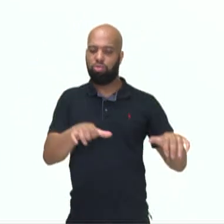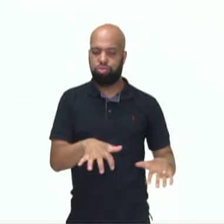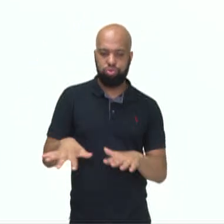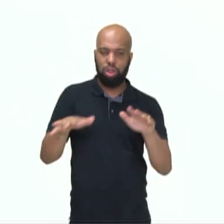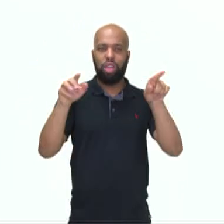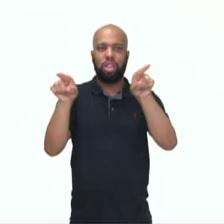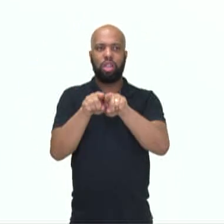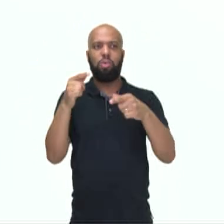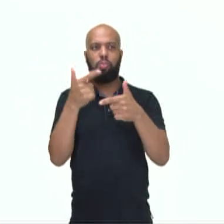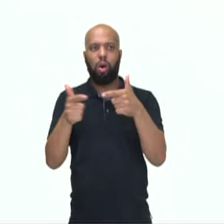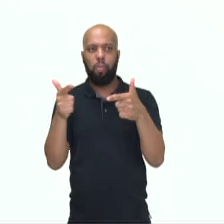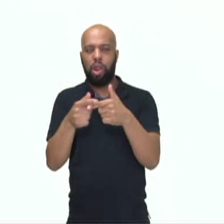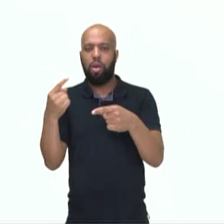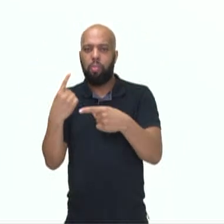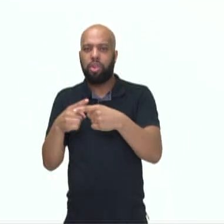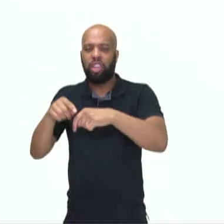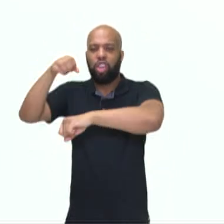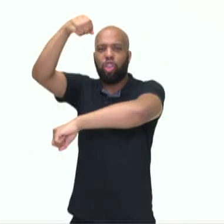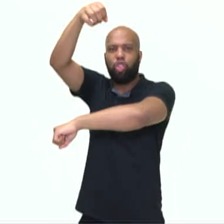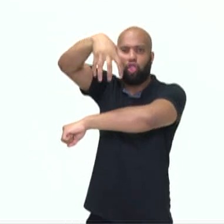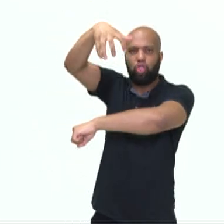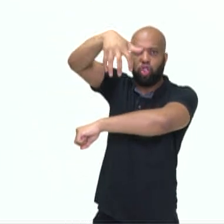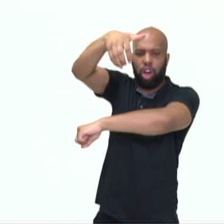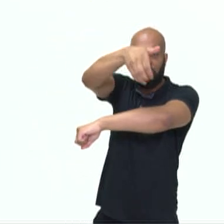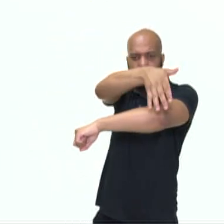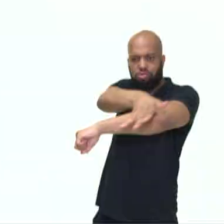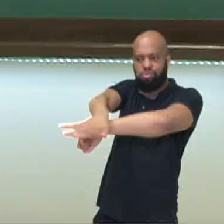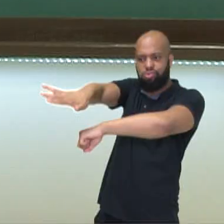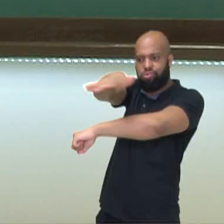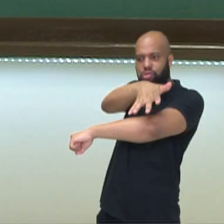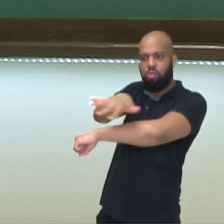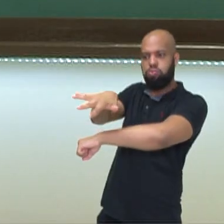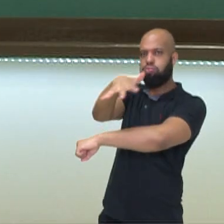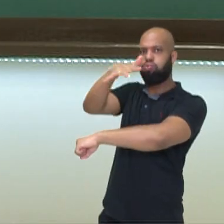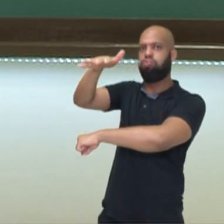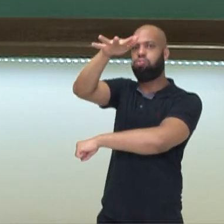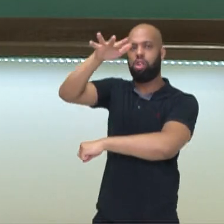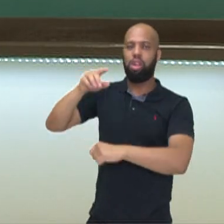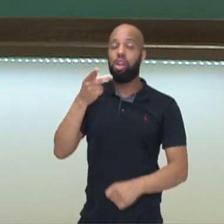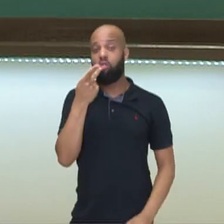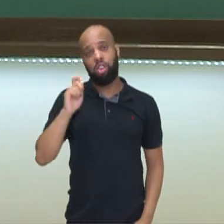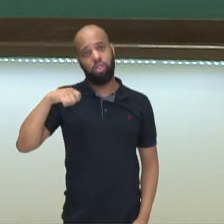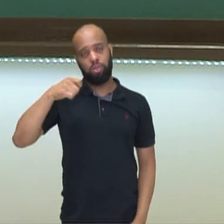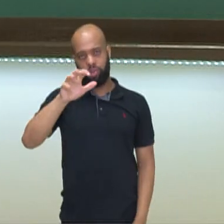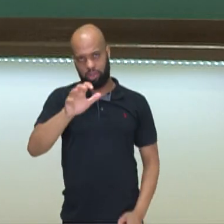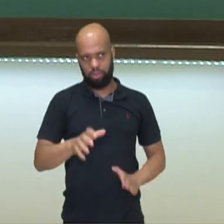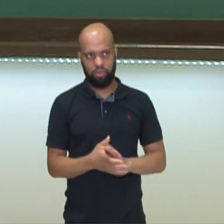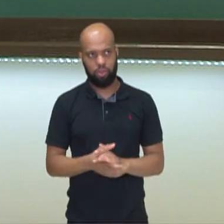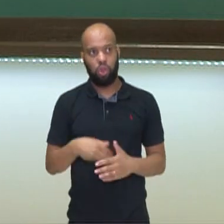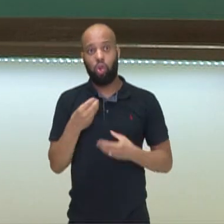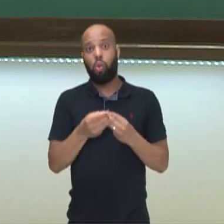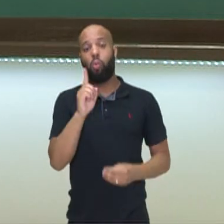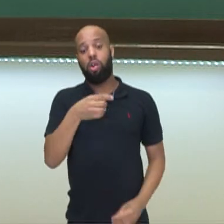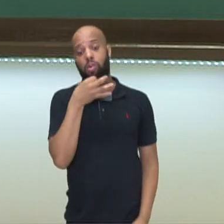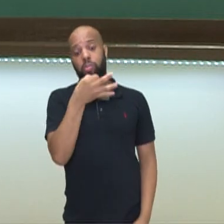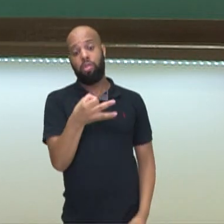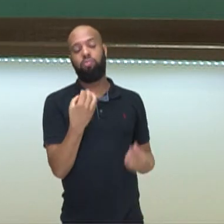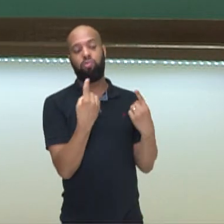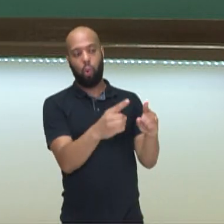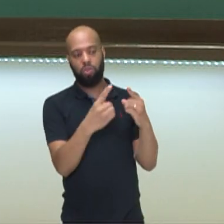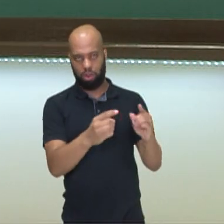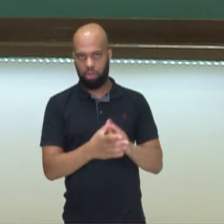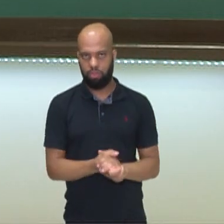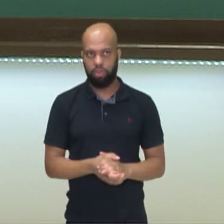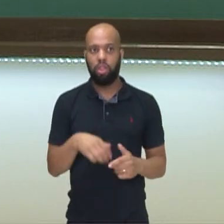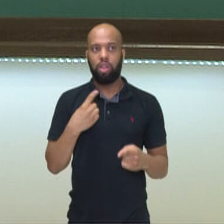aos problemas de impermeabilização do solo nas cidades. Então, aquela charge, ela está falando, né, como crítica. Por quê?